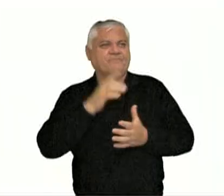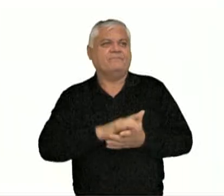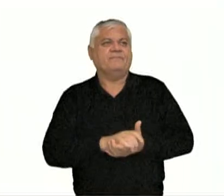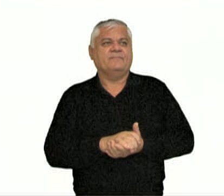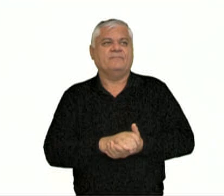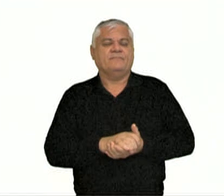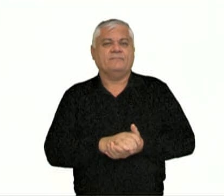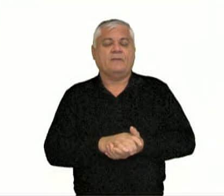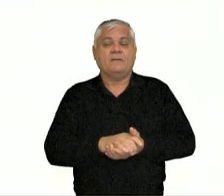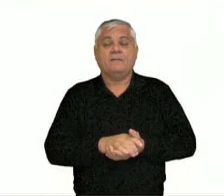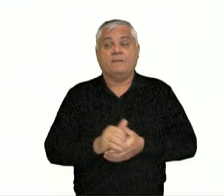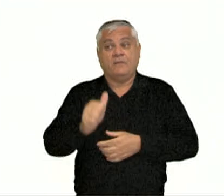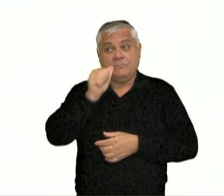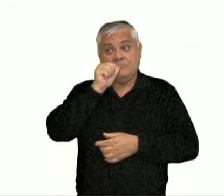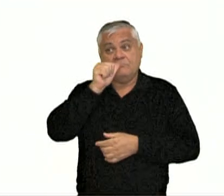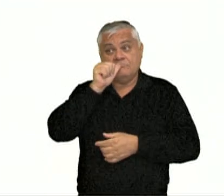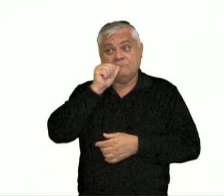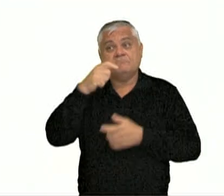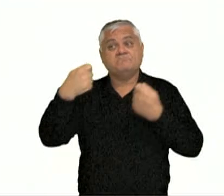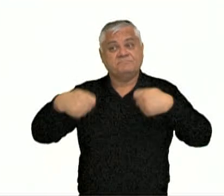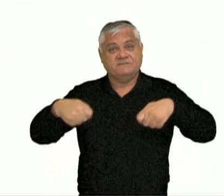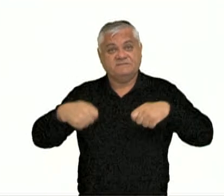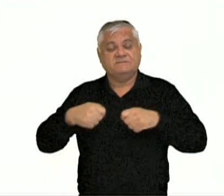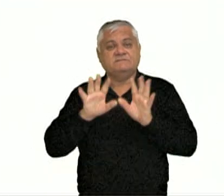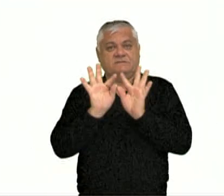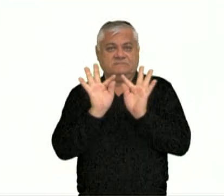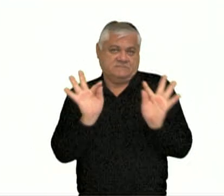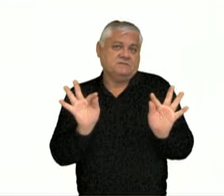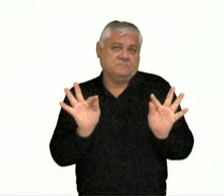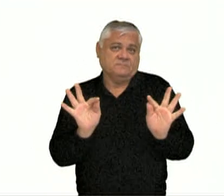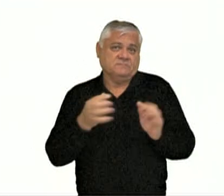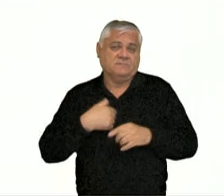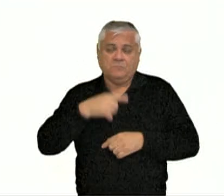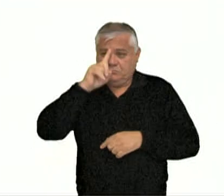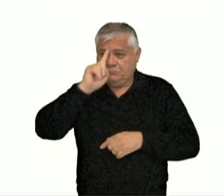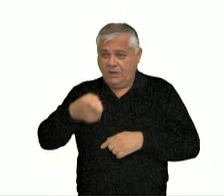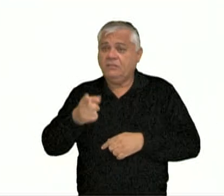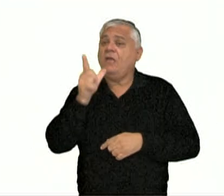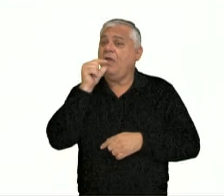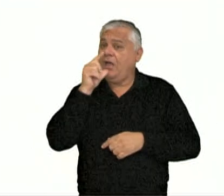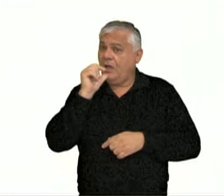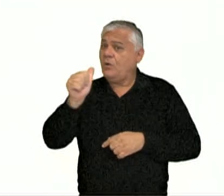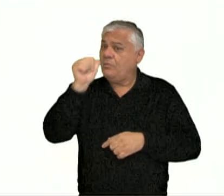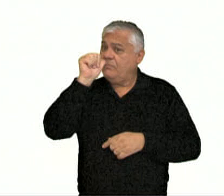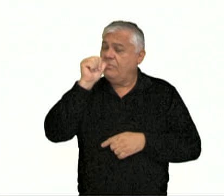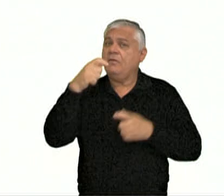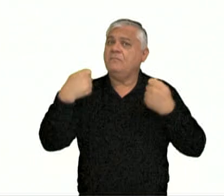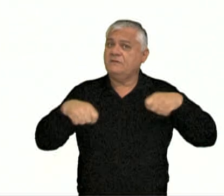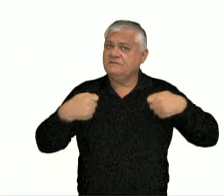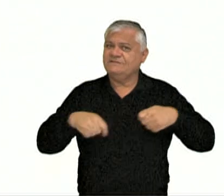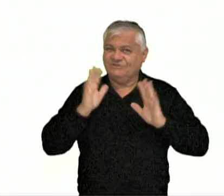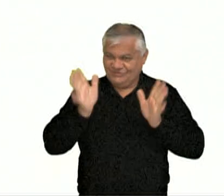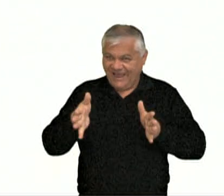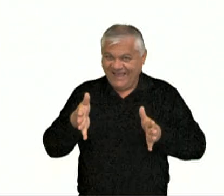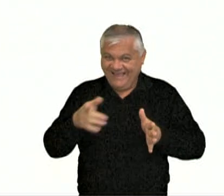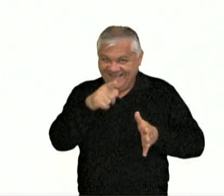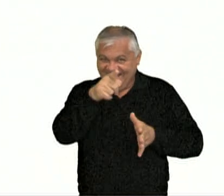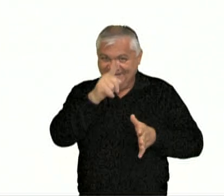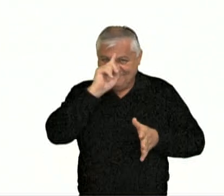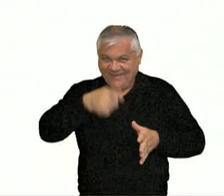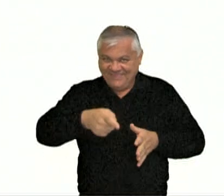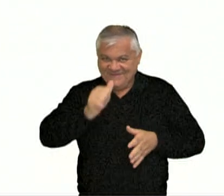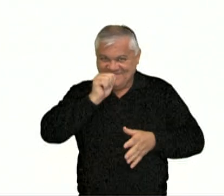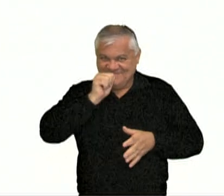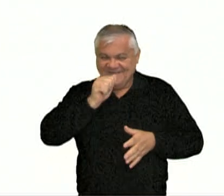matéria. Beba água. É uma frase simples, inclusive você já deve ter ouvido muitas vezes, mas